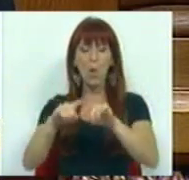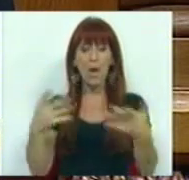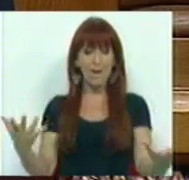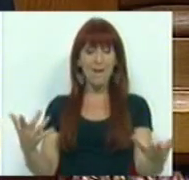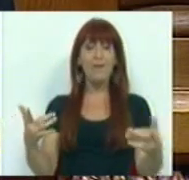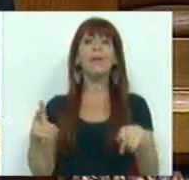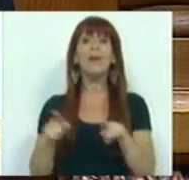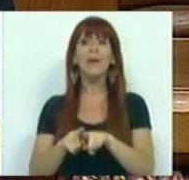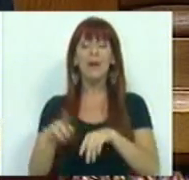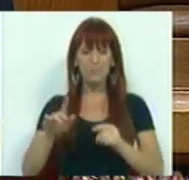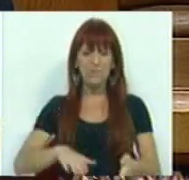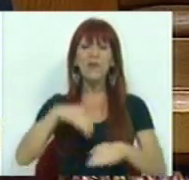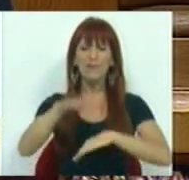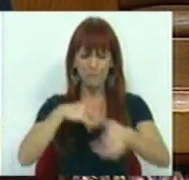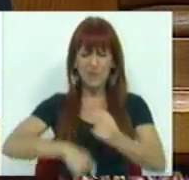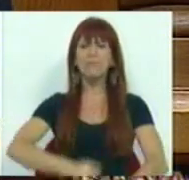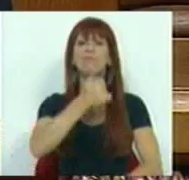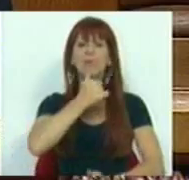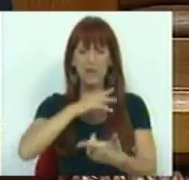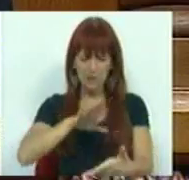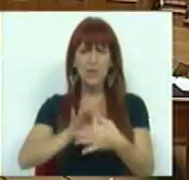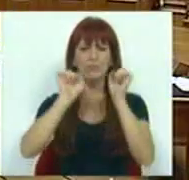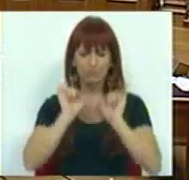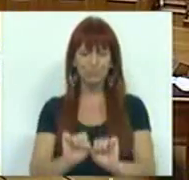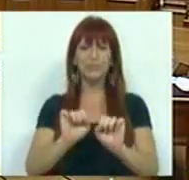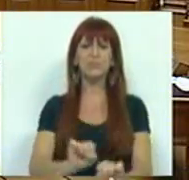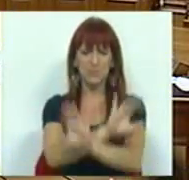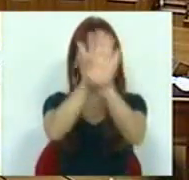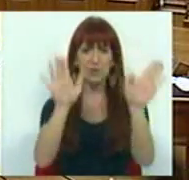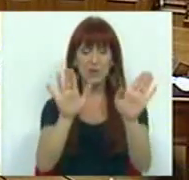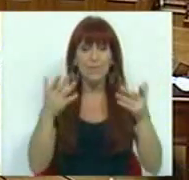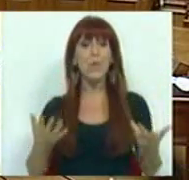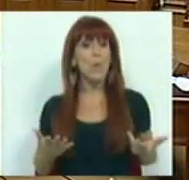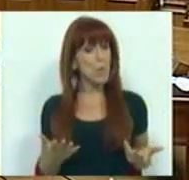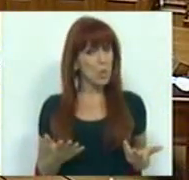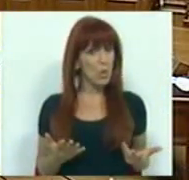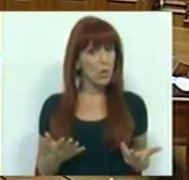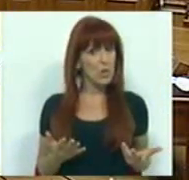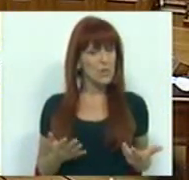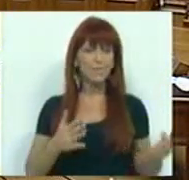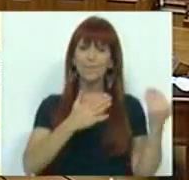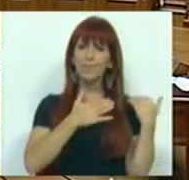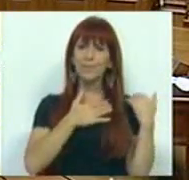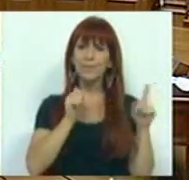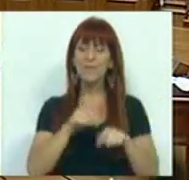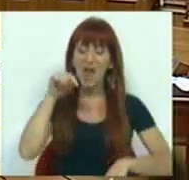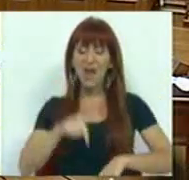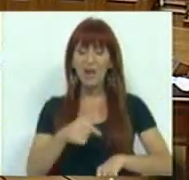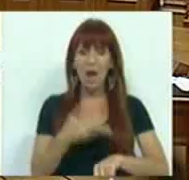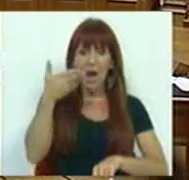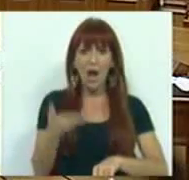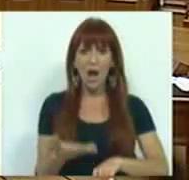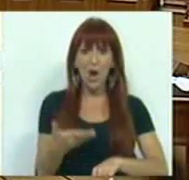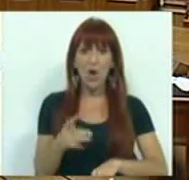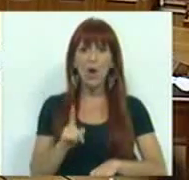e passar à tomada de medidas concretas. Hoje, a responsabilidade aqui e